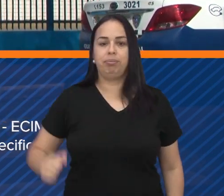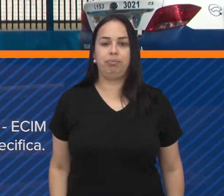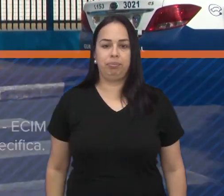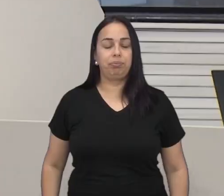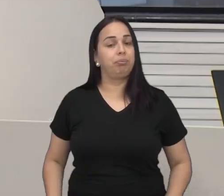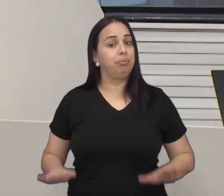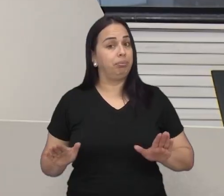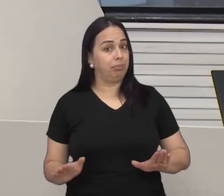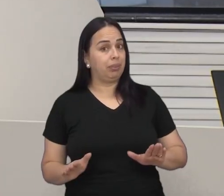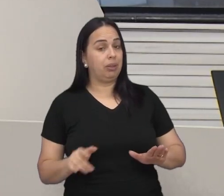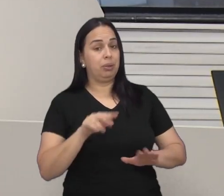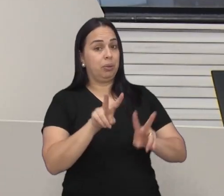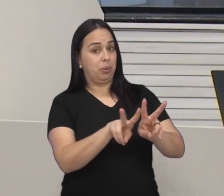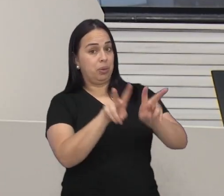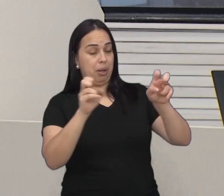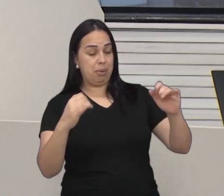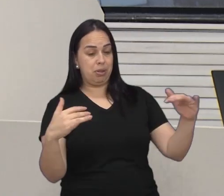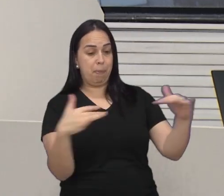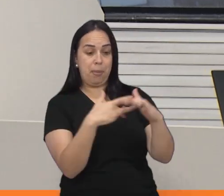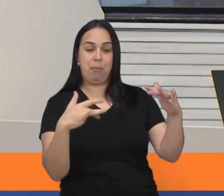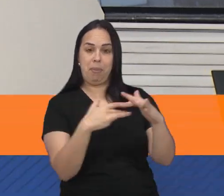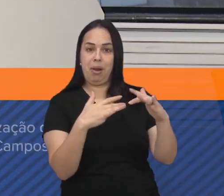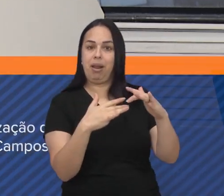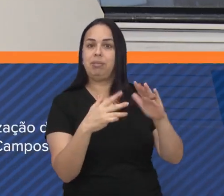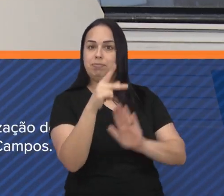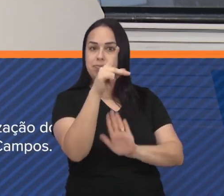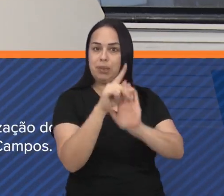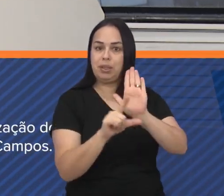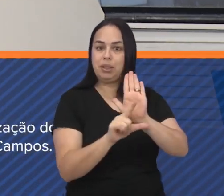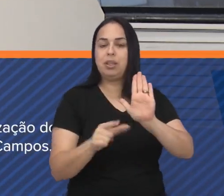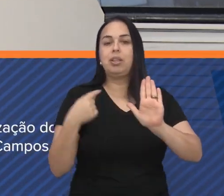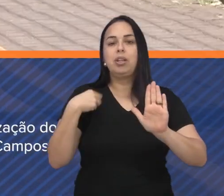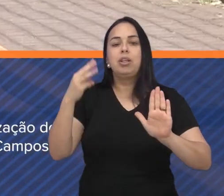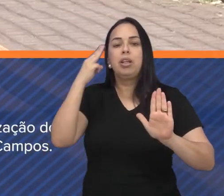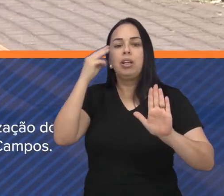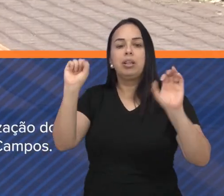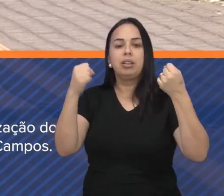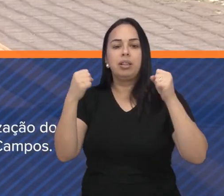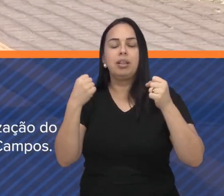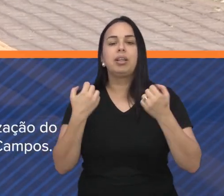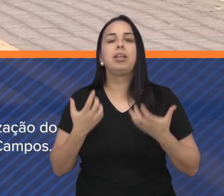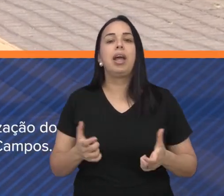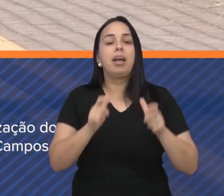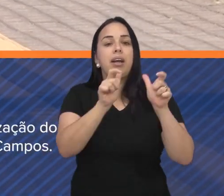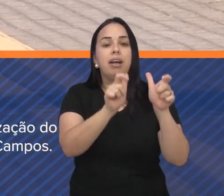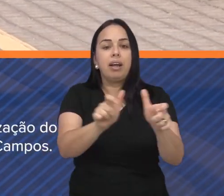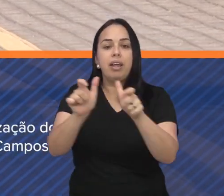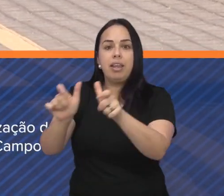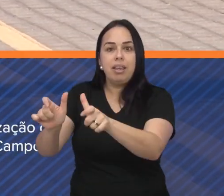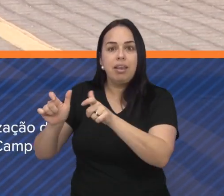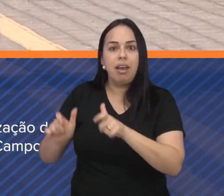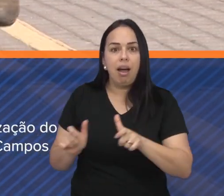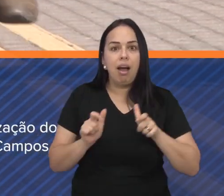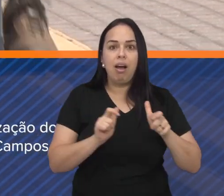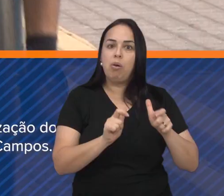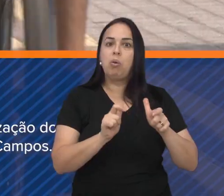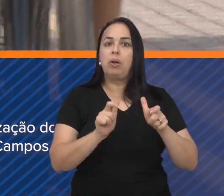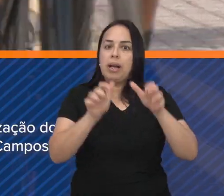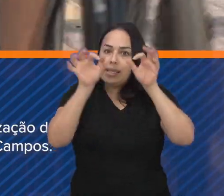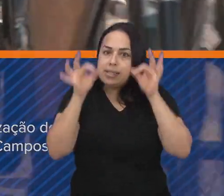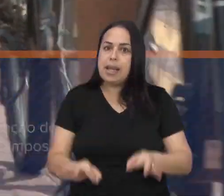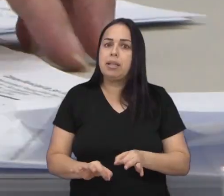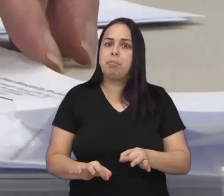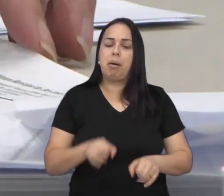de ensino. Já na mobilidade, um projeto do vereador Marcão da Academia busca implantar pontos especiais de parada de bikes